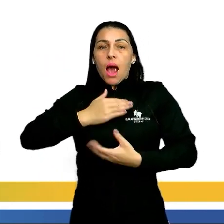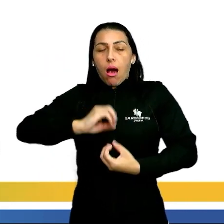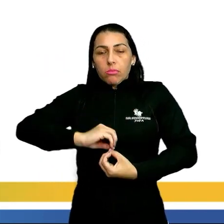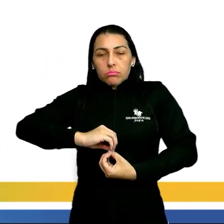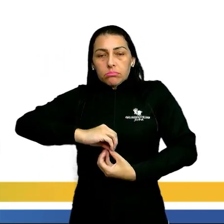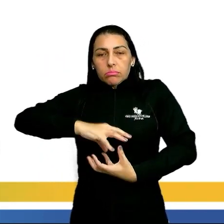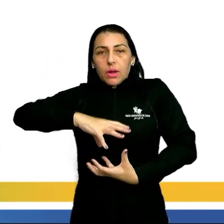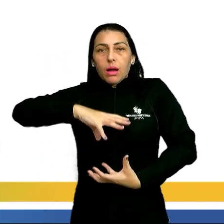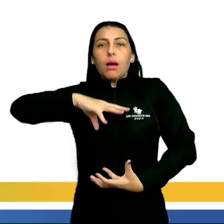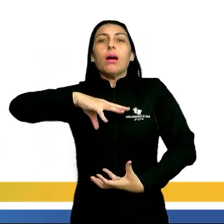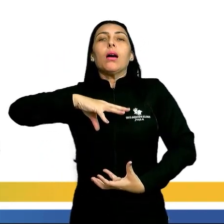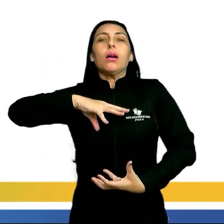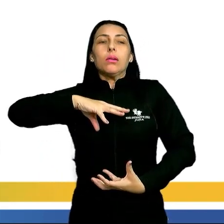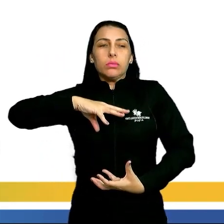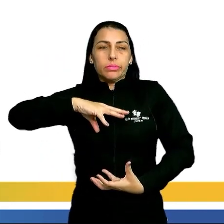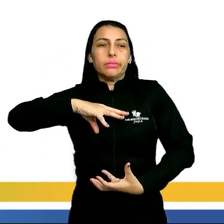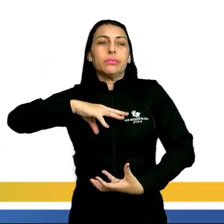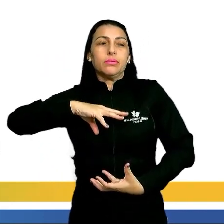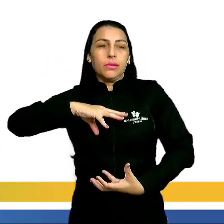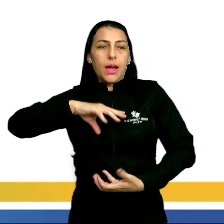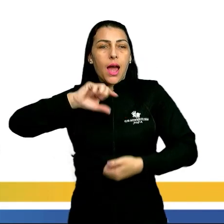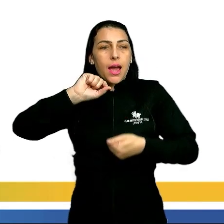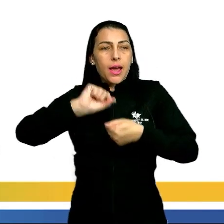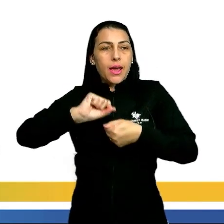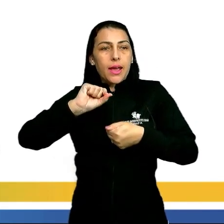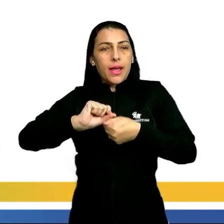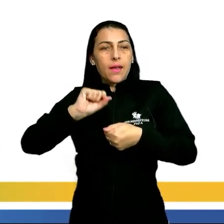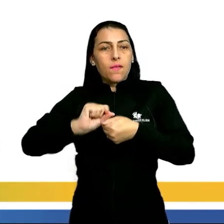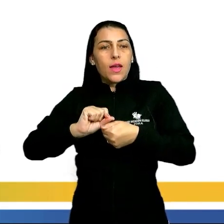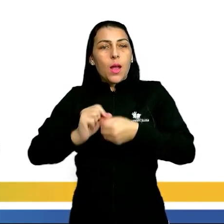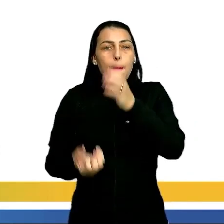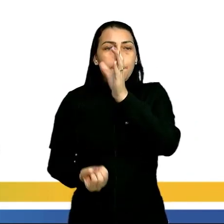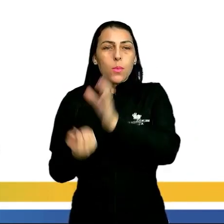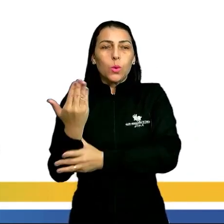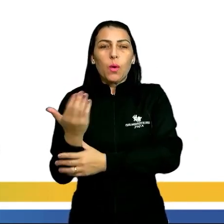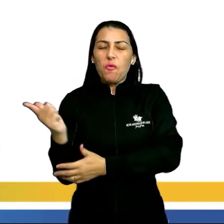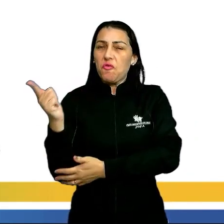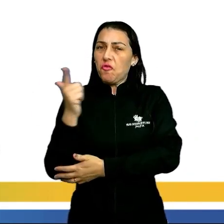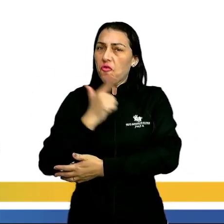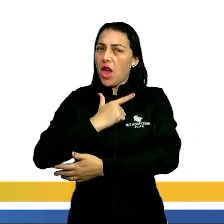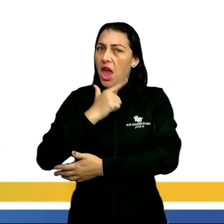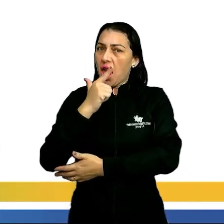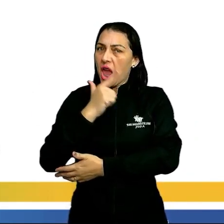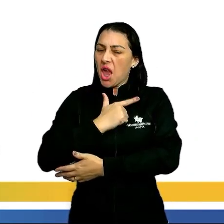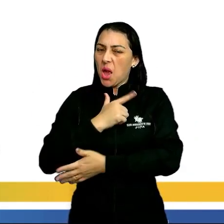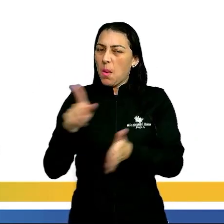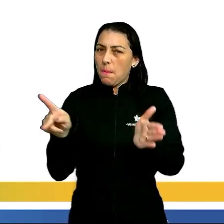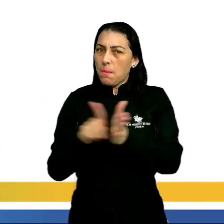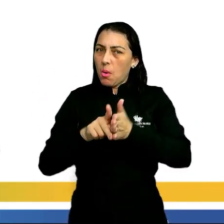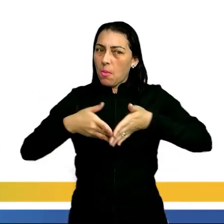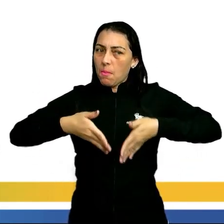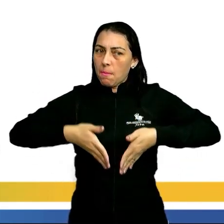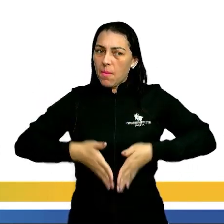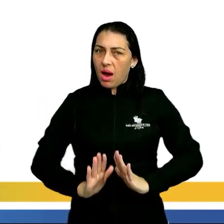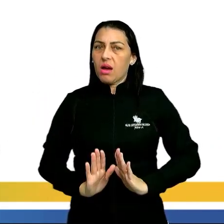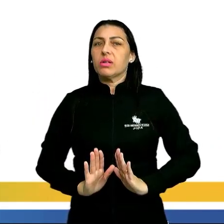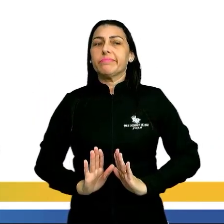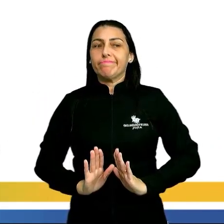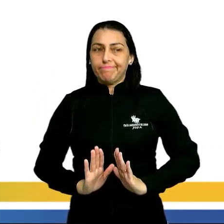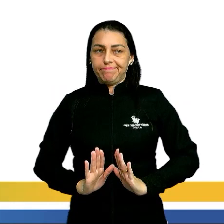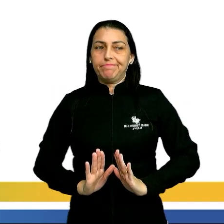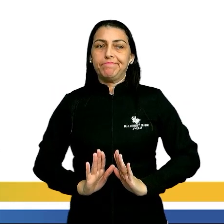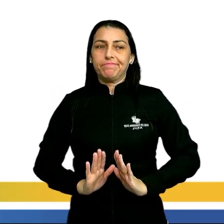Esforços faço. Chego a tocá-lo. Minha alma se concentra. Que ventre produziu tão